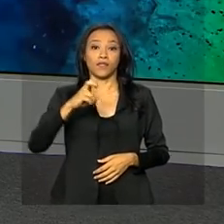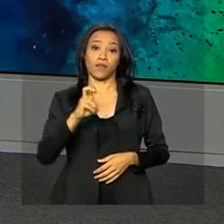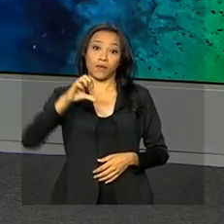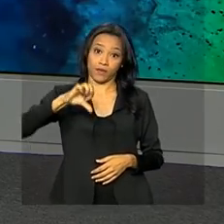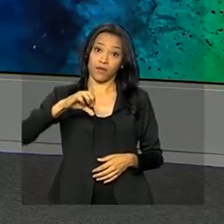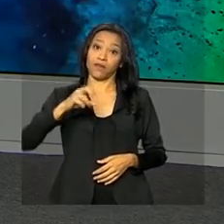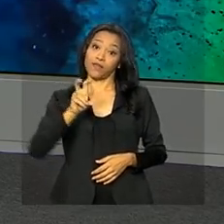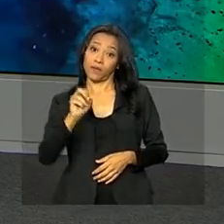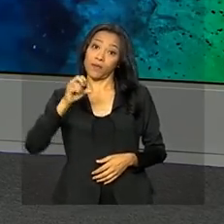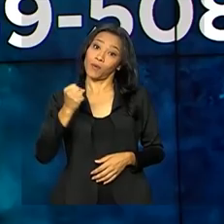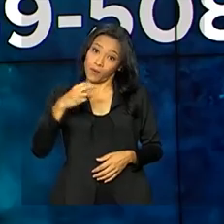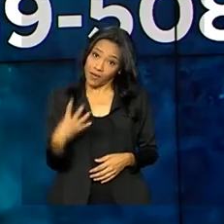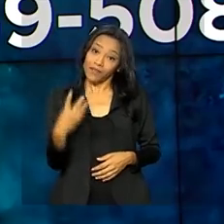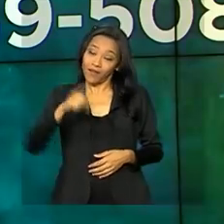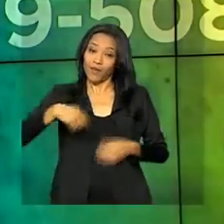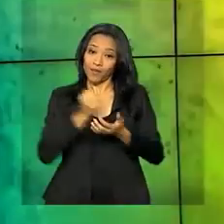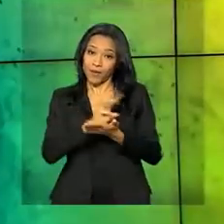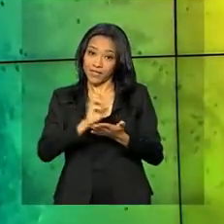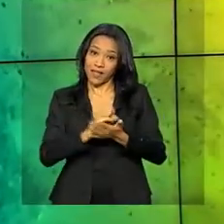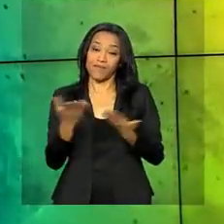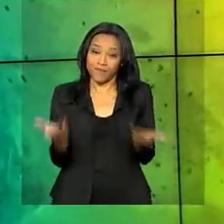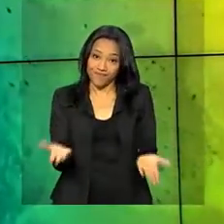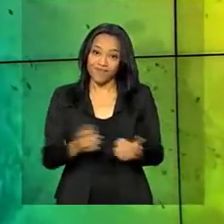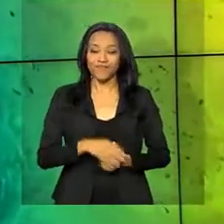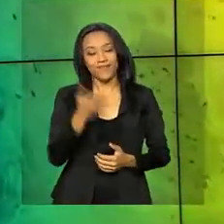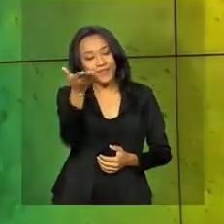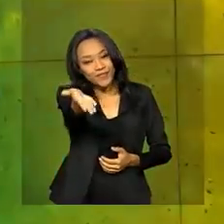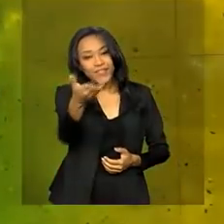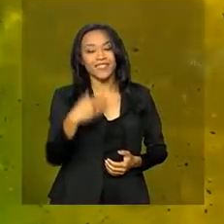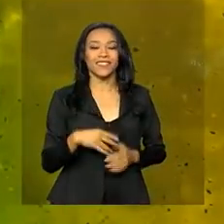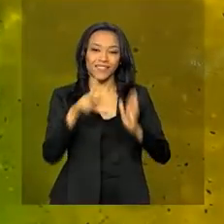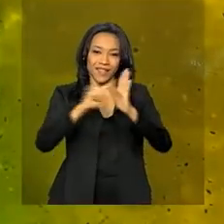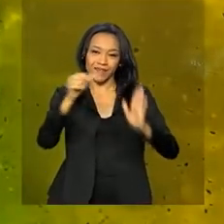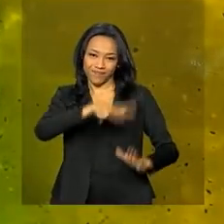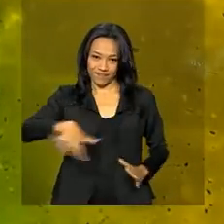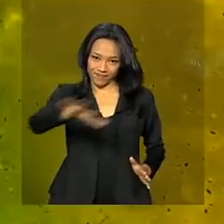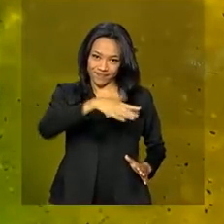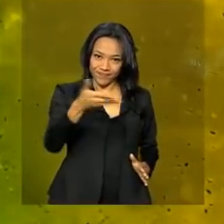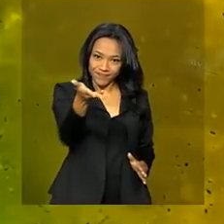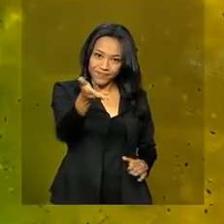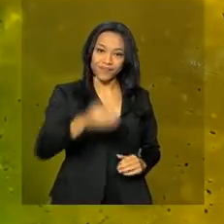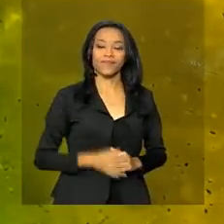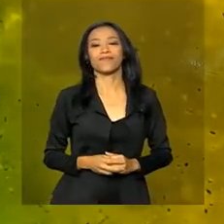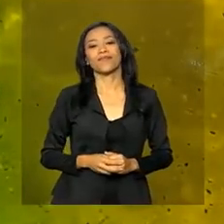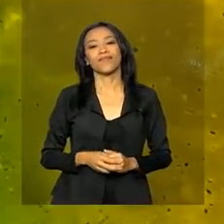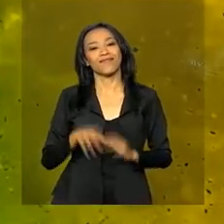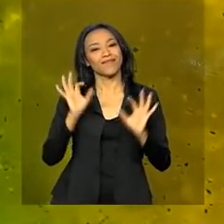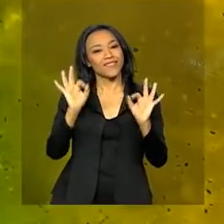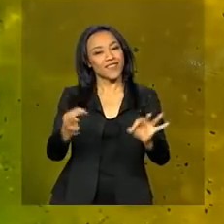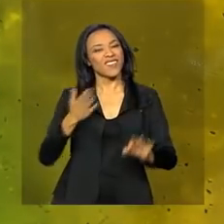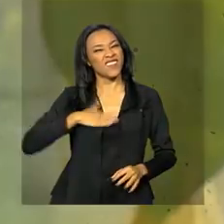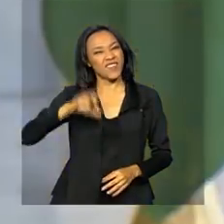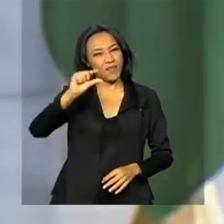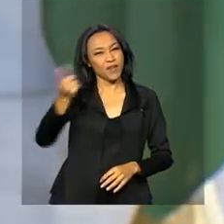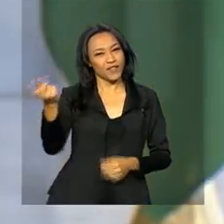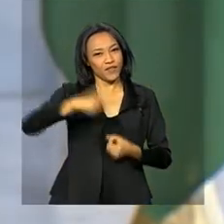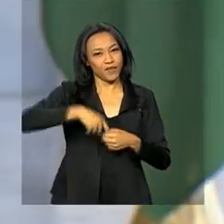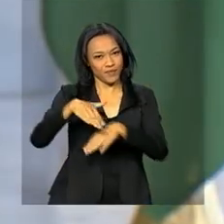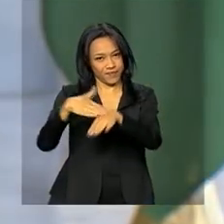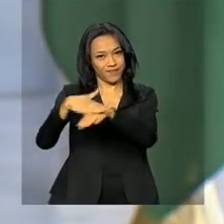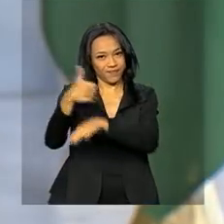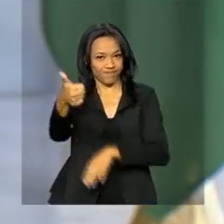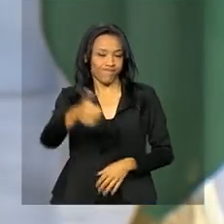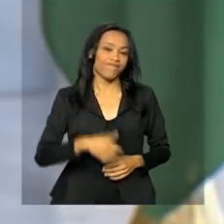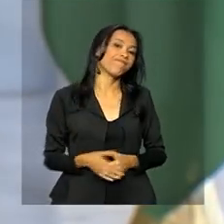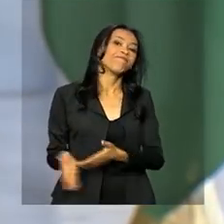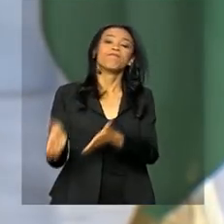61 99359-584, que é o nosso WhatsApp. Roberto, Renata, é com vocês aí no Palácio do Planalto. Tá certo, Thaisa. Daqui a pouco a gente conversa mais.